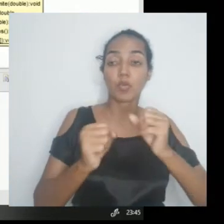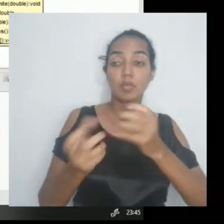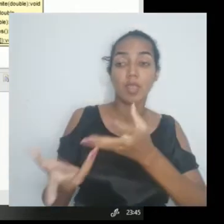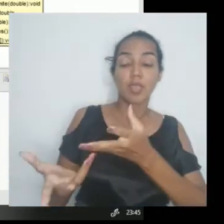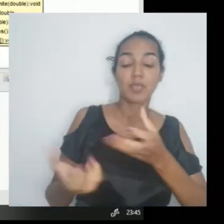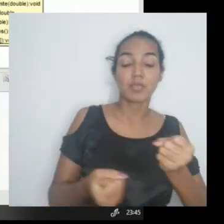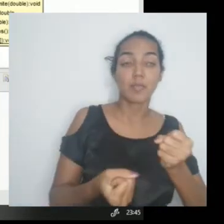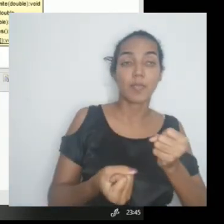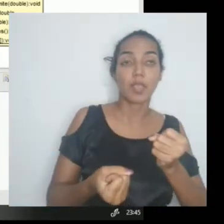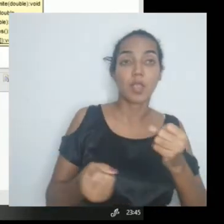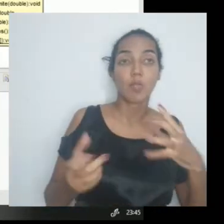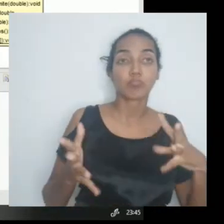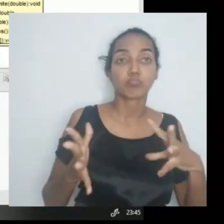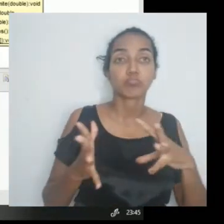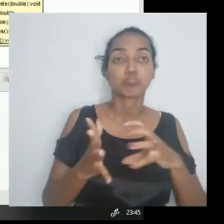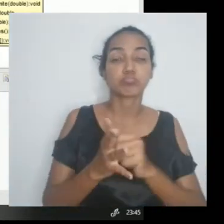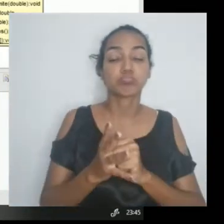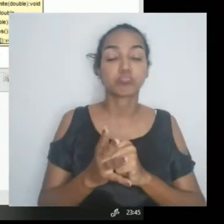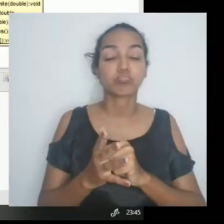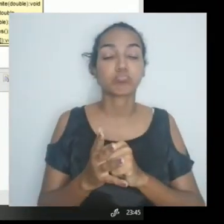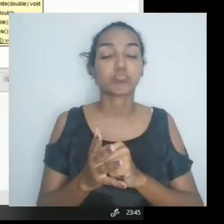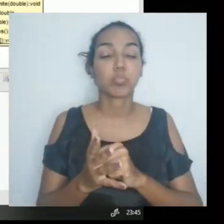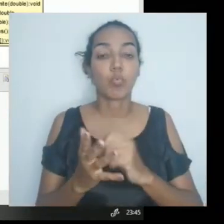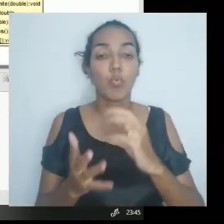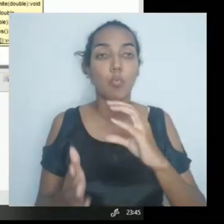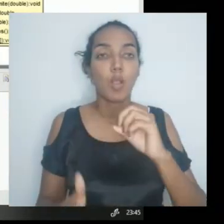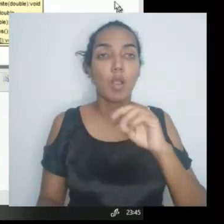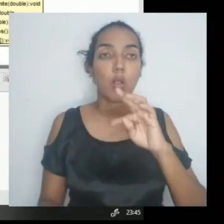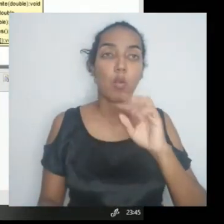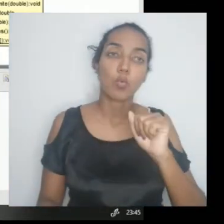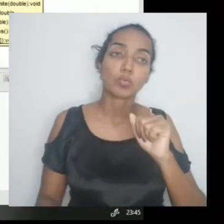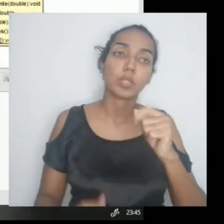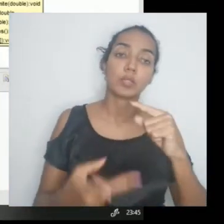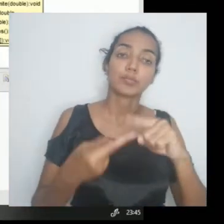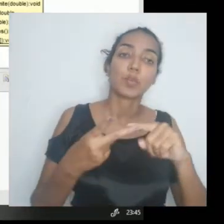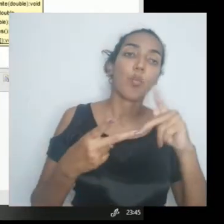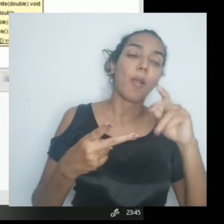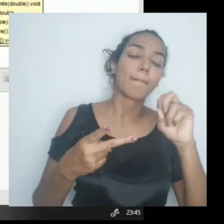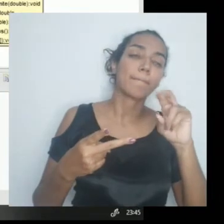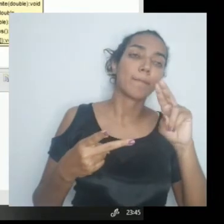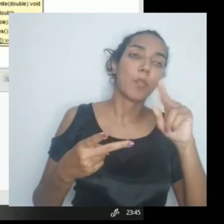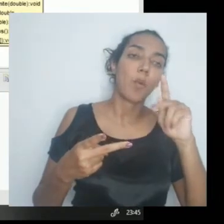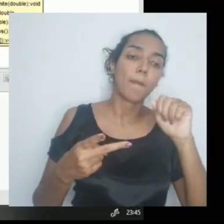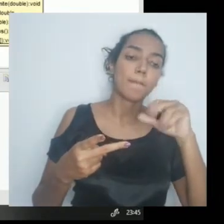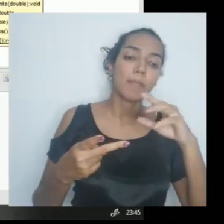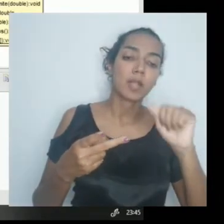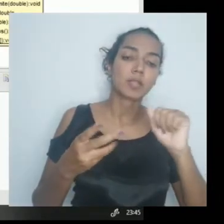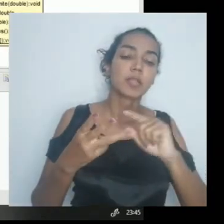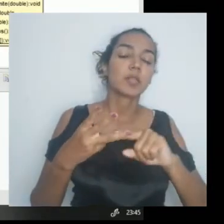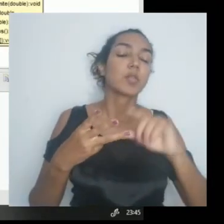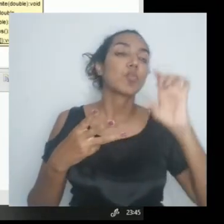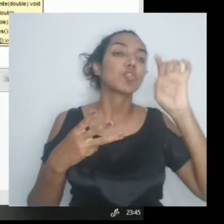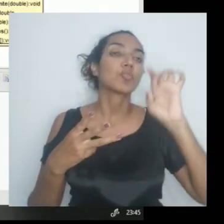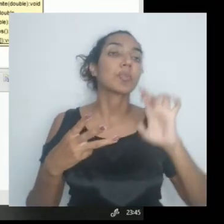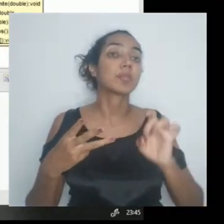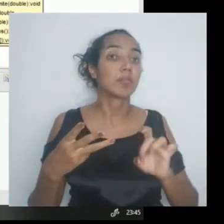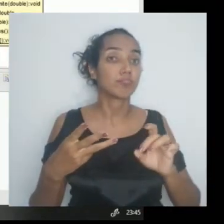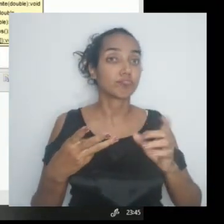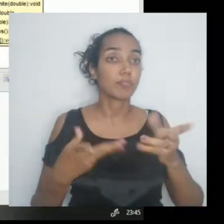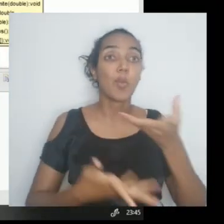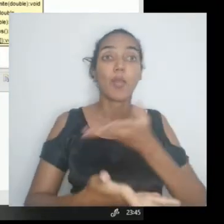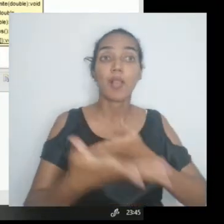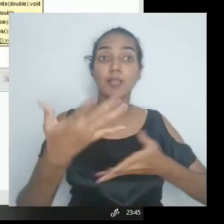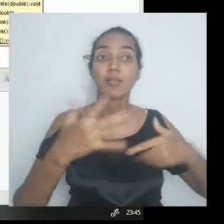uma poupança, quanto uma conta especial. Olha o relacionamento de herança entre as três classes. Ou seja, qualquer instância de conta